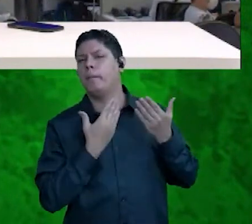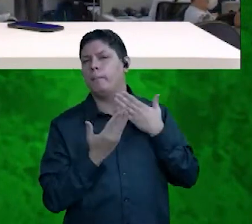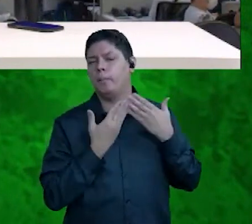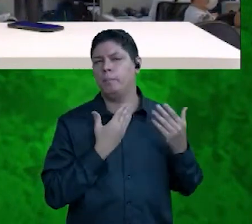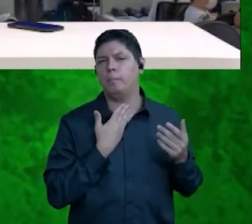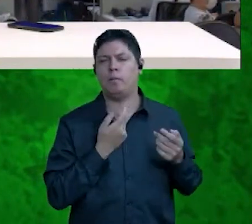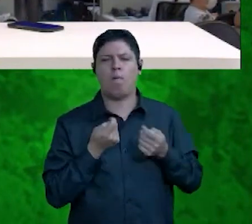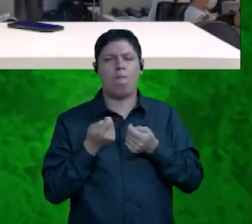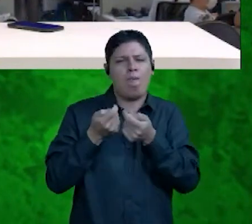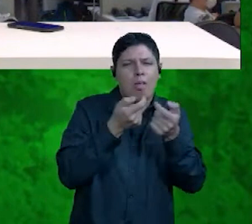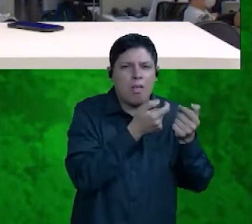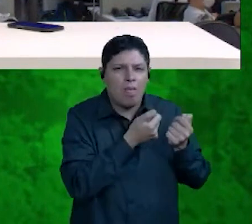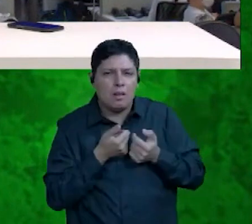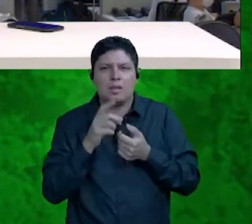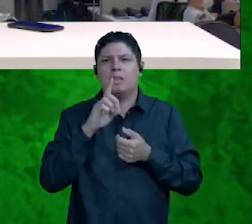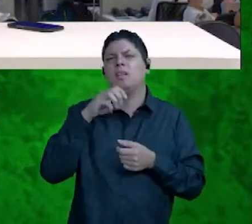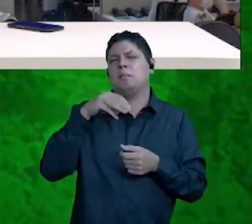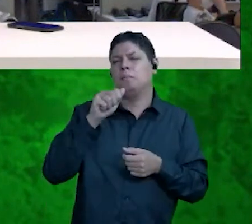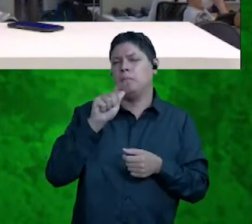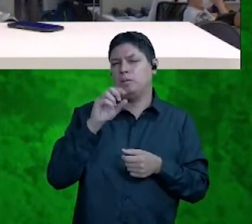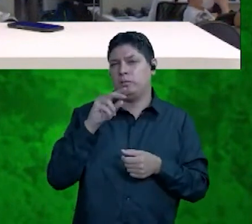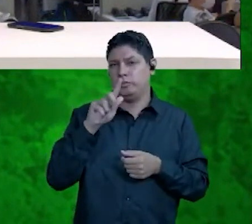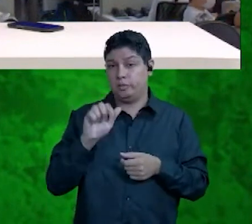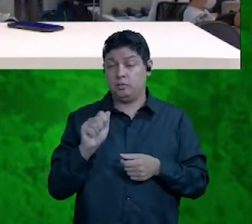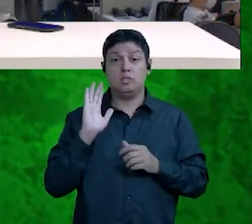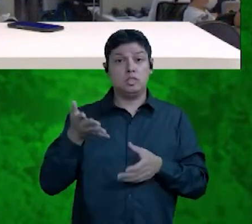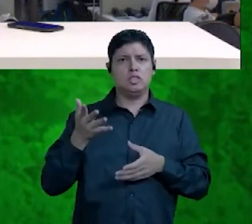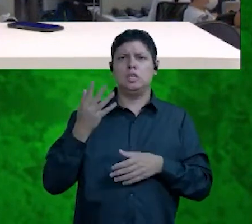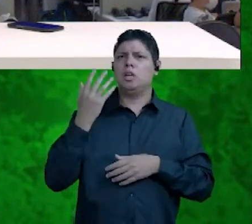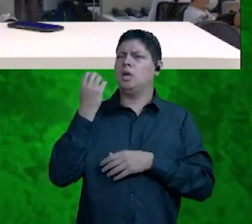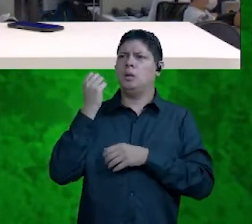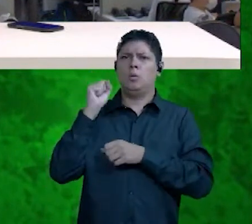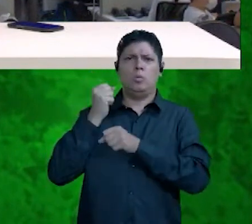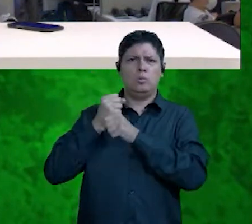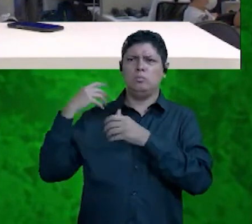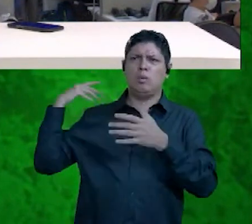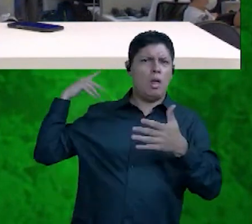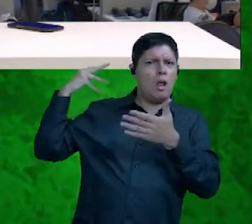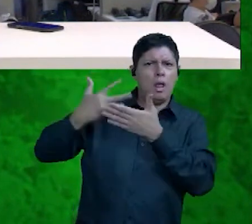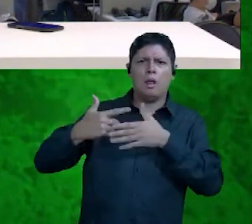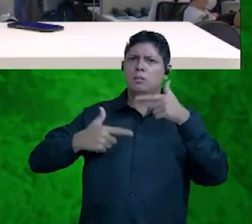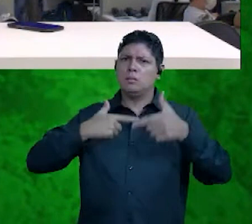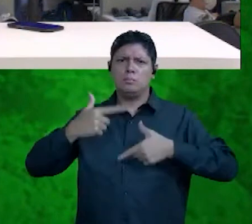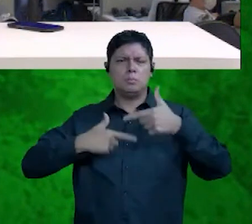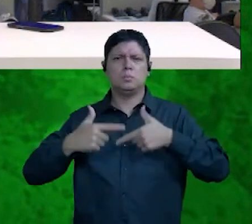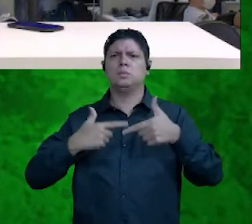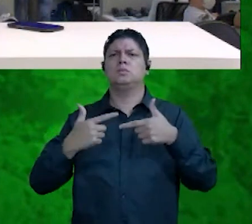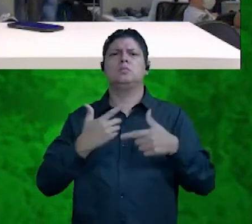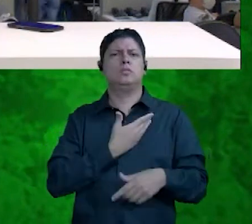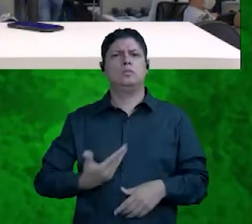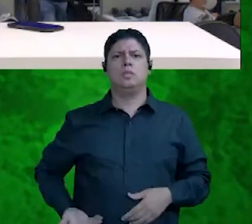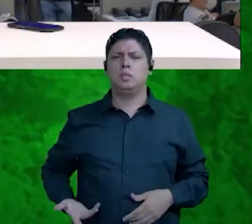povo generosamente deu oportunidade ao Lula, né? E, infelizmente, o zoneamento econômico e ecológico, que seria a base para a partir da qual a gente